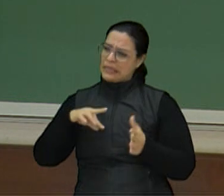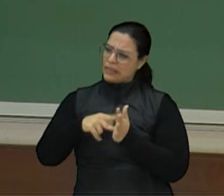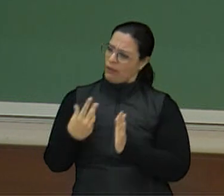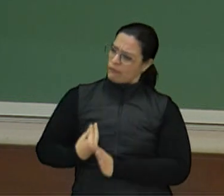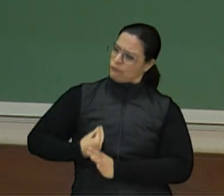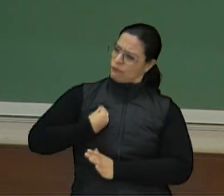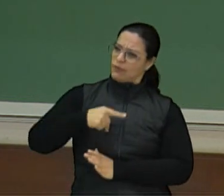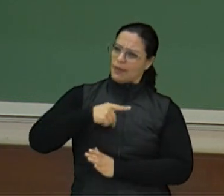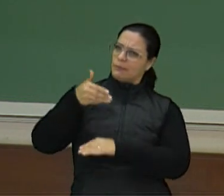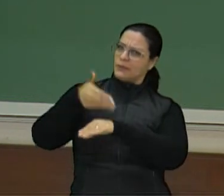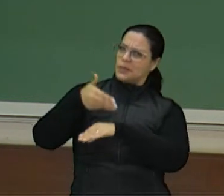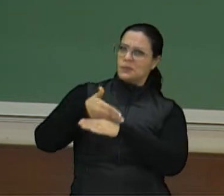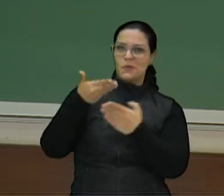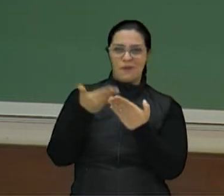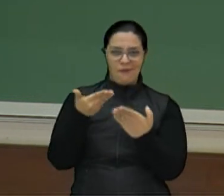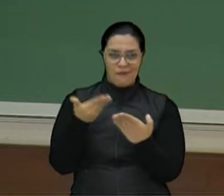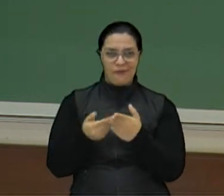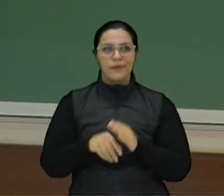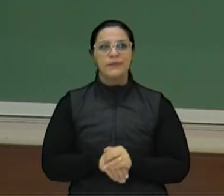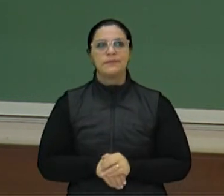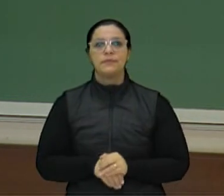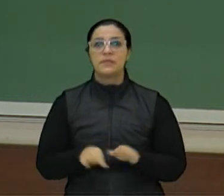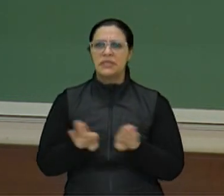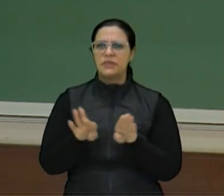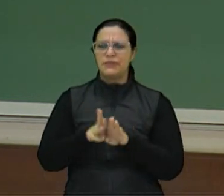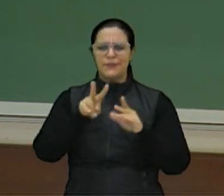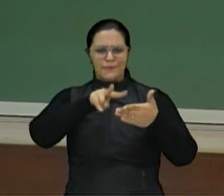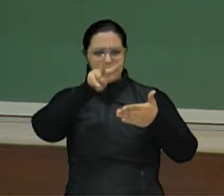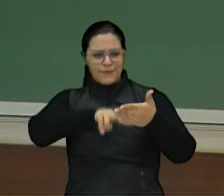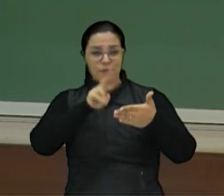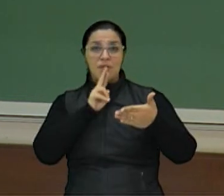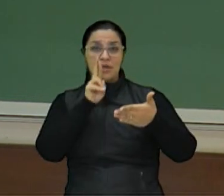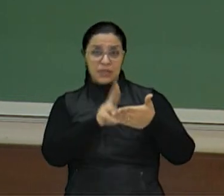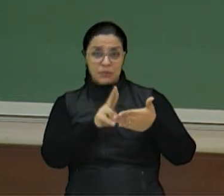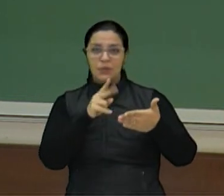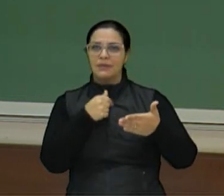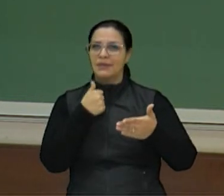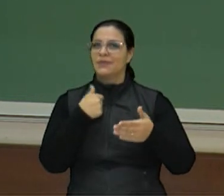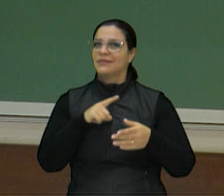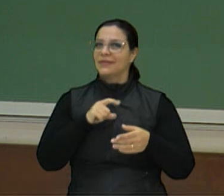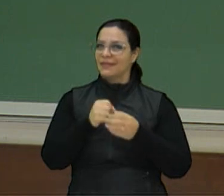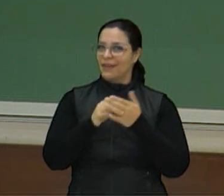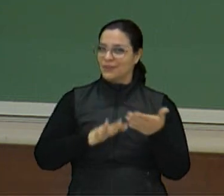ali, que você participou, que você olhou a questão que tinha para ser respondida.